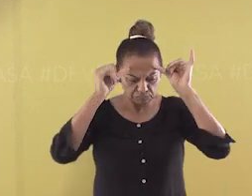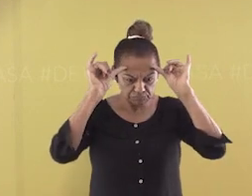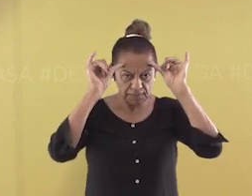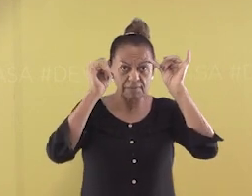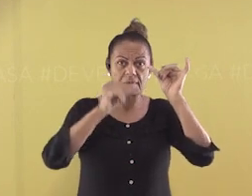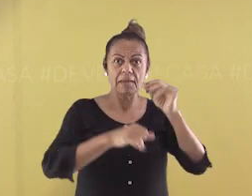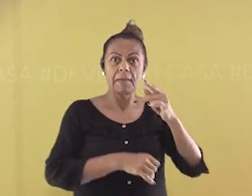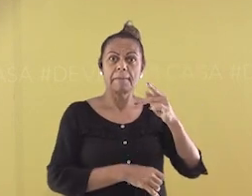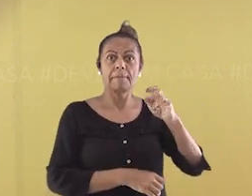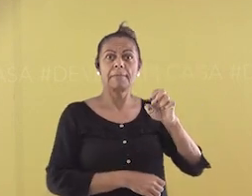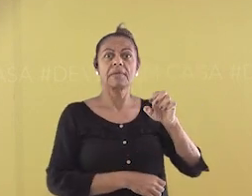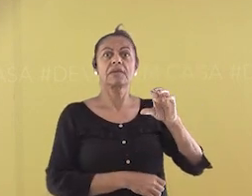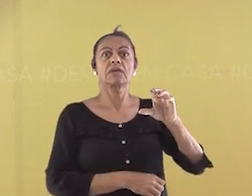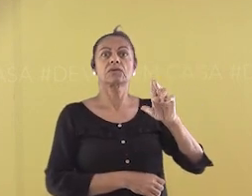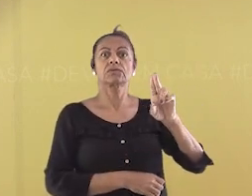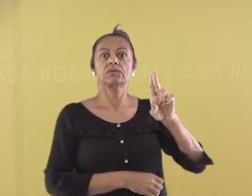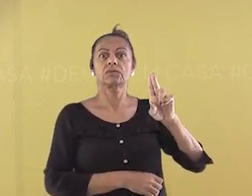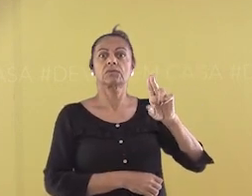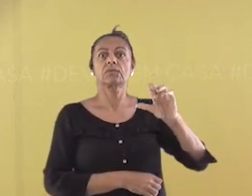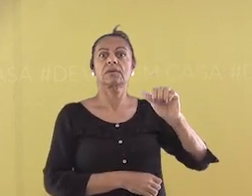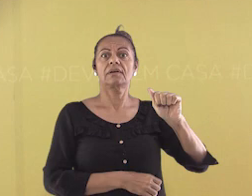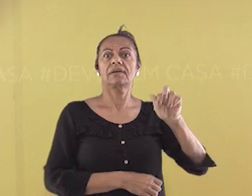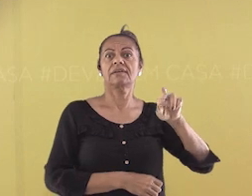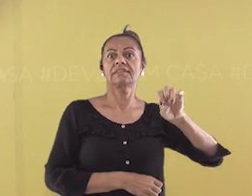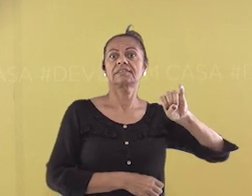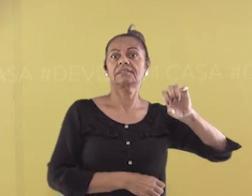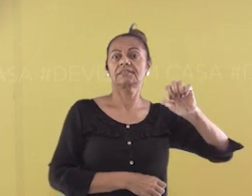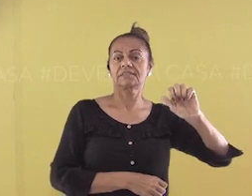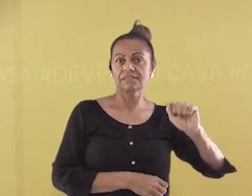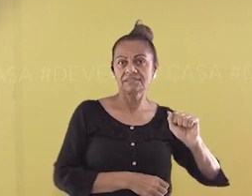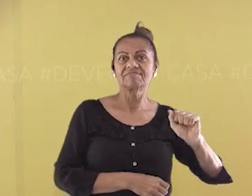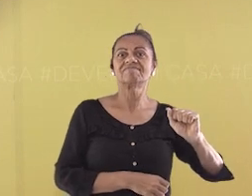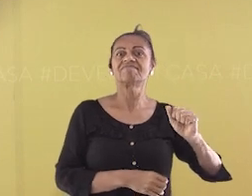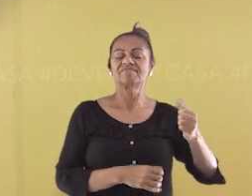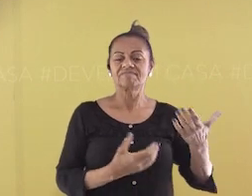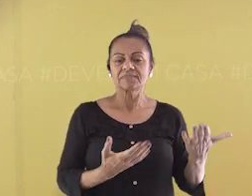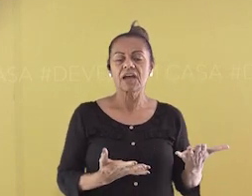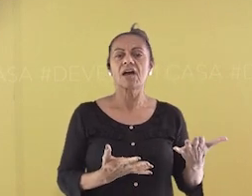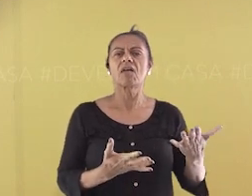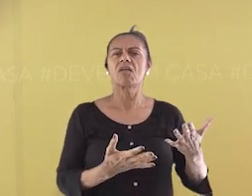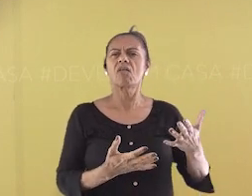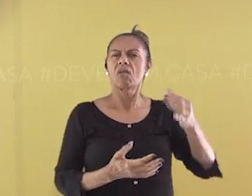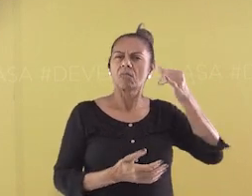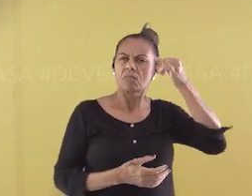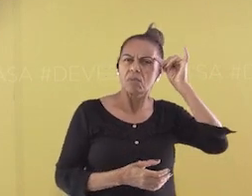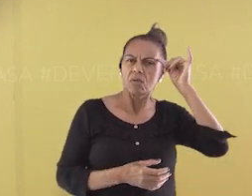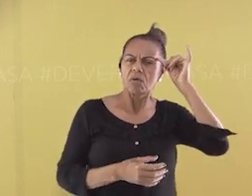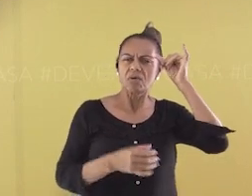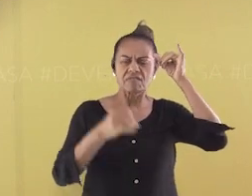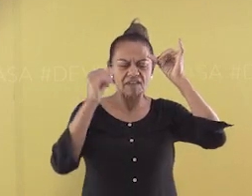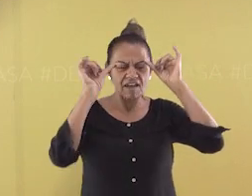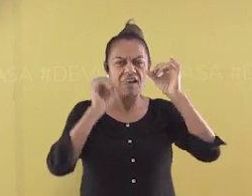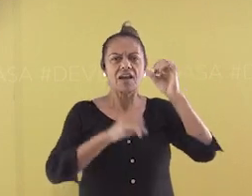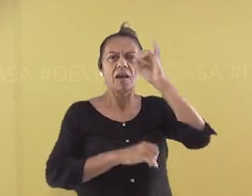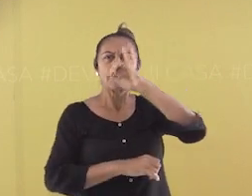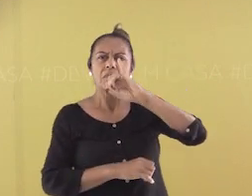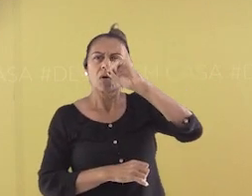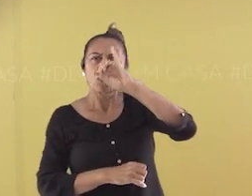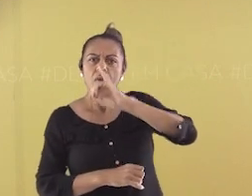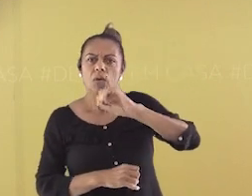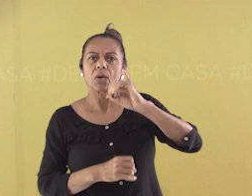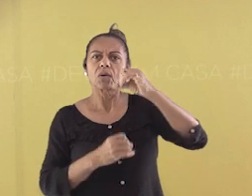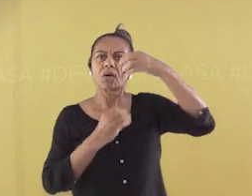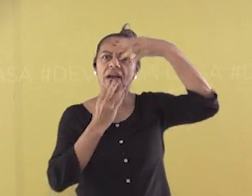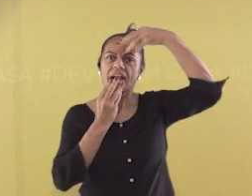O pecuarista é o profissional que trabalha nessa área criando bois, vacas, porcos, cabras, aves